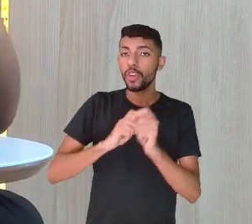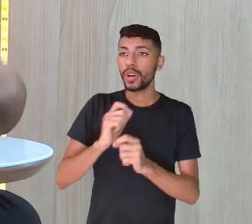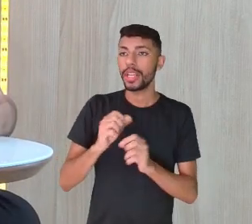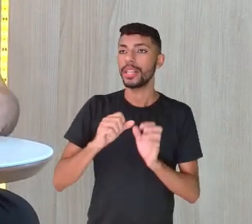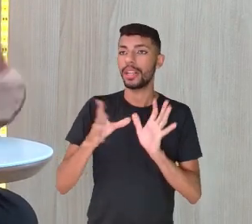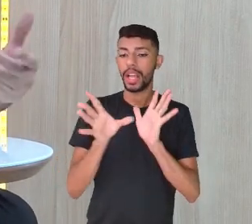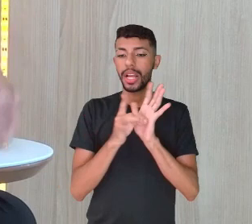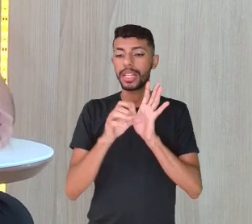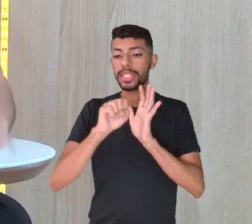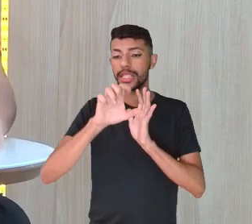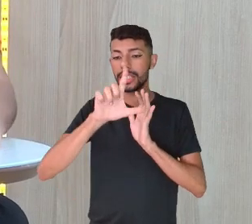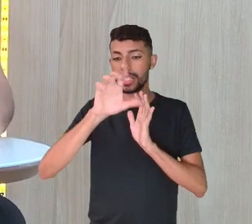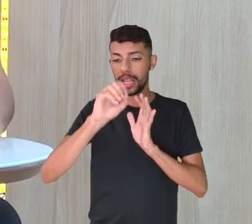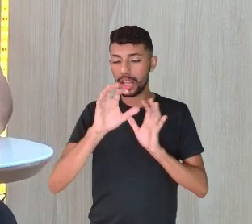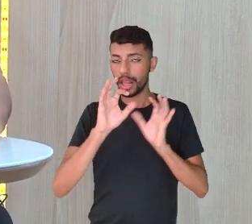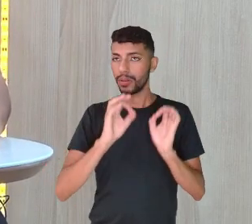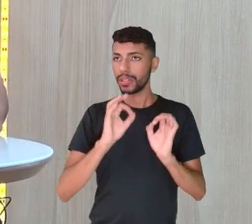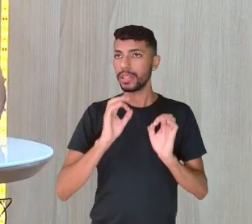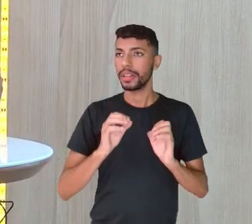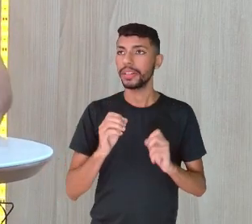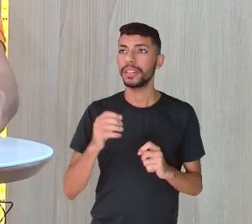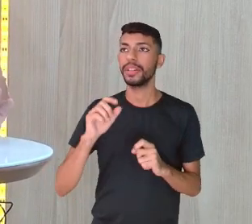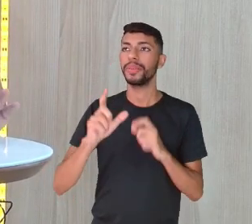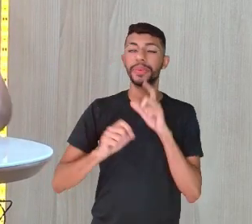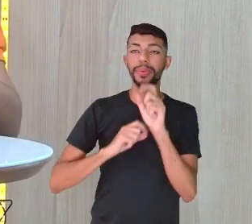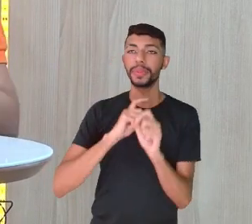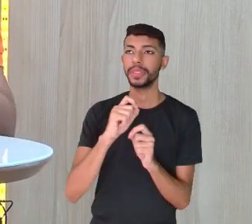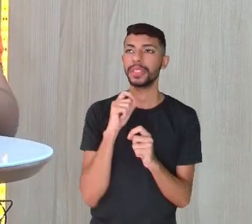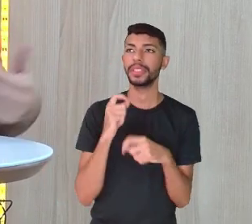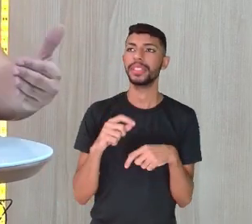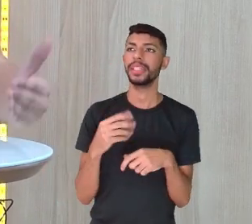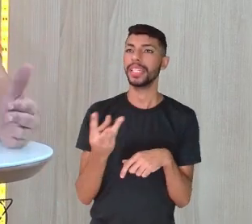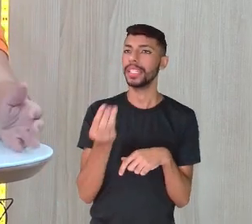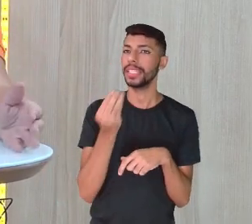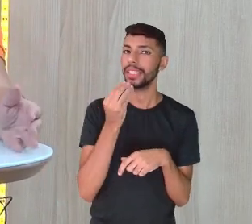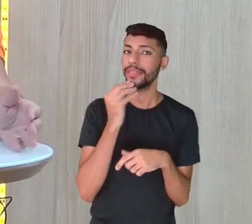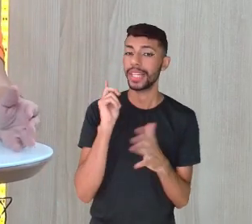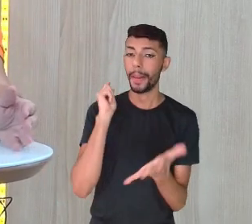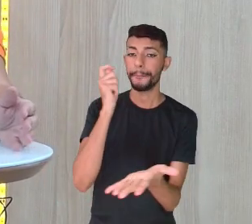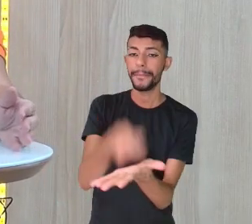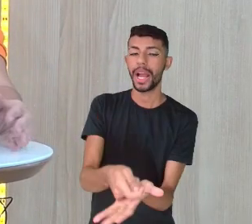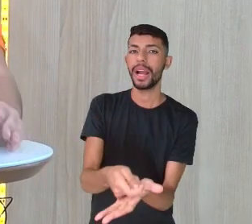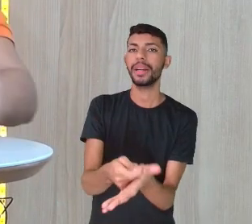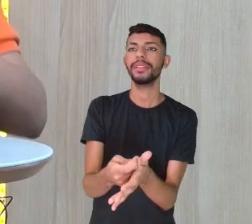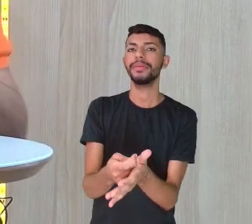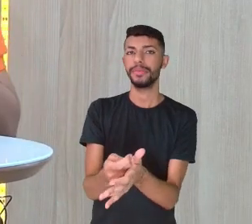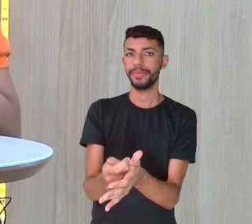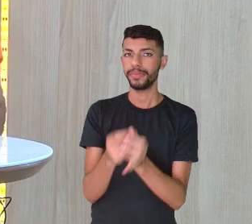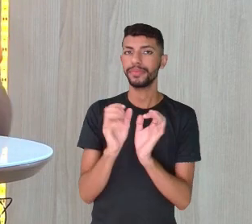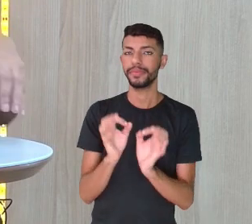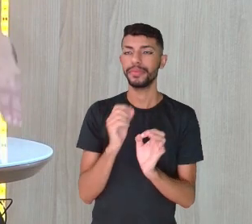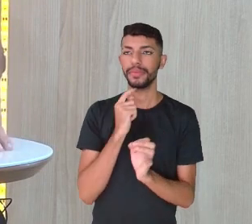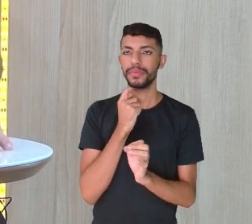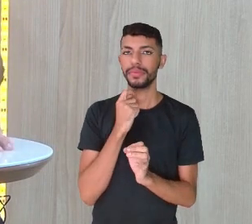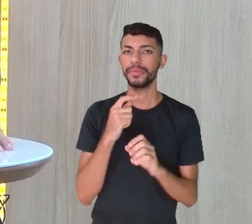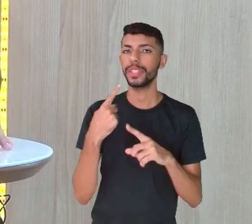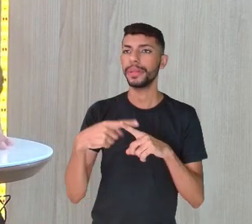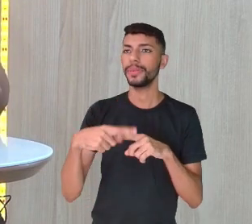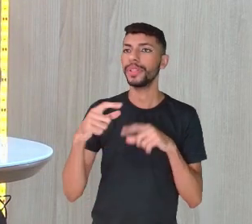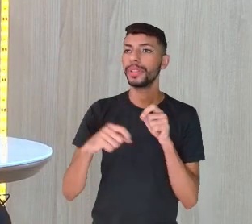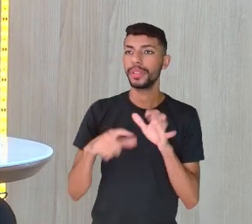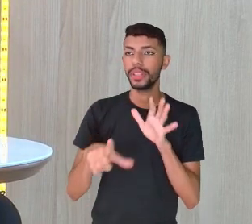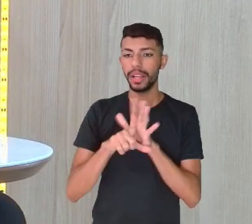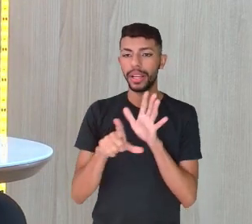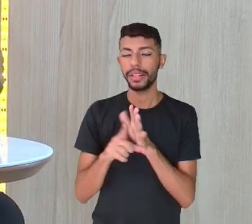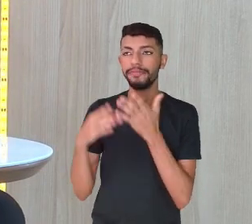de um selo real que deveria ser pago. Então, por quê? Porque essas leis, elas